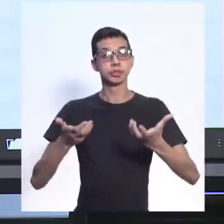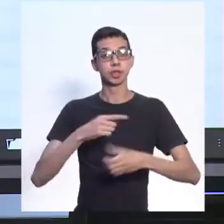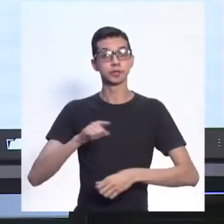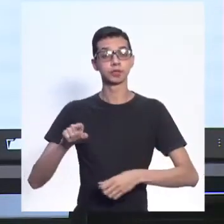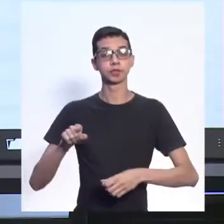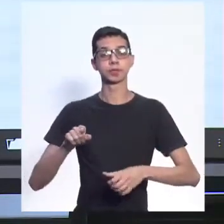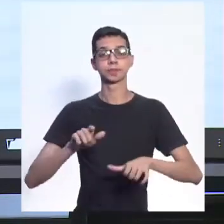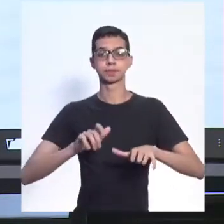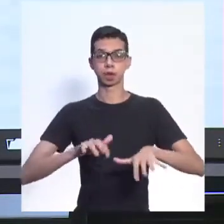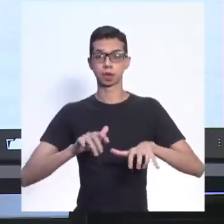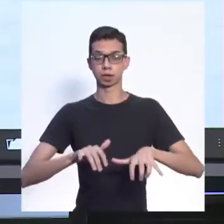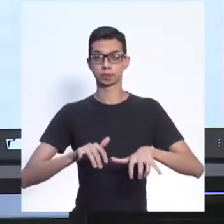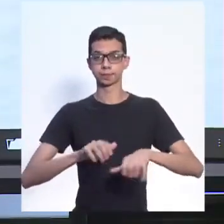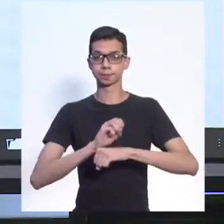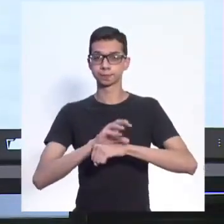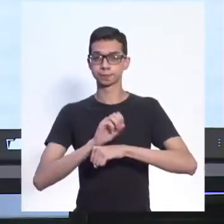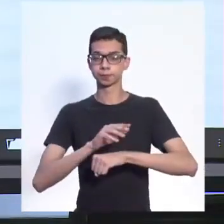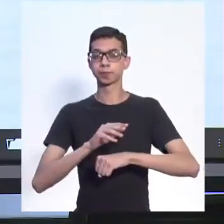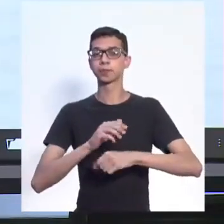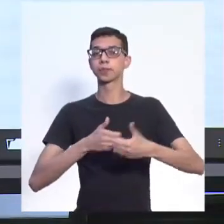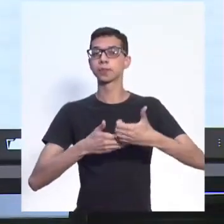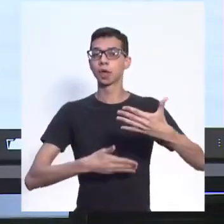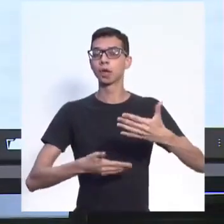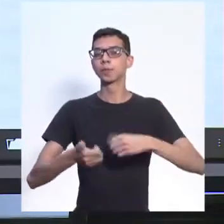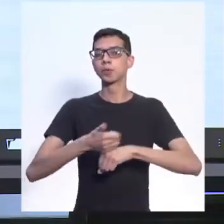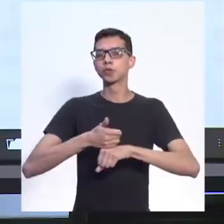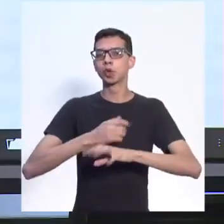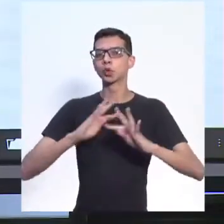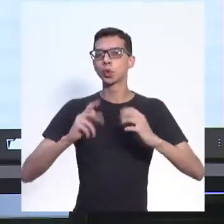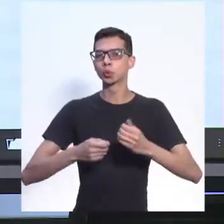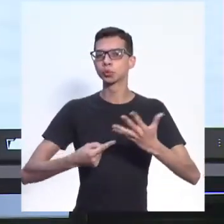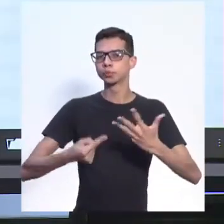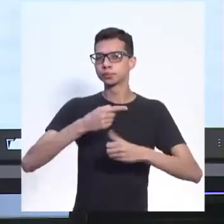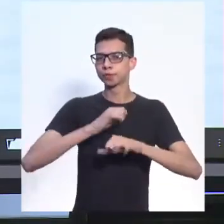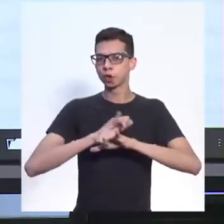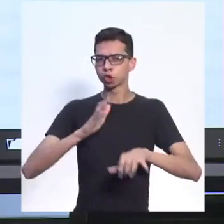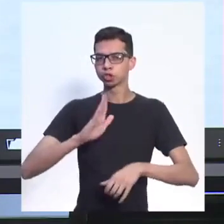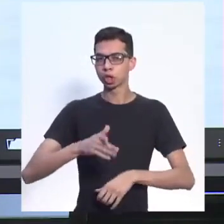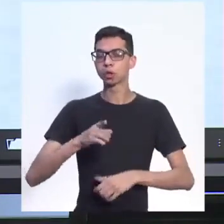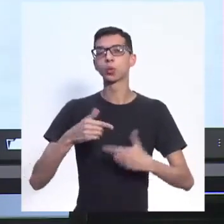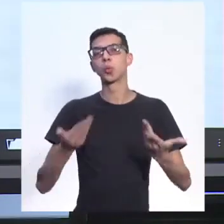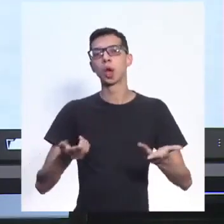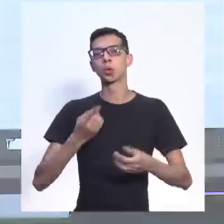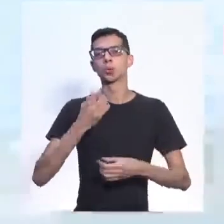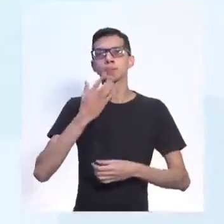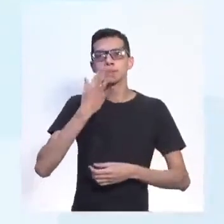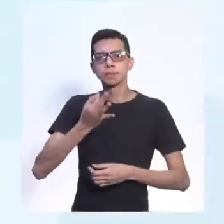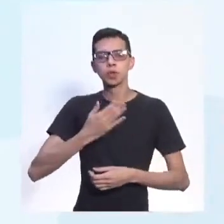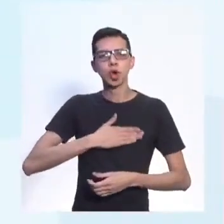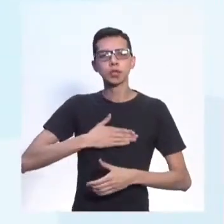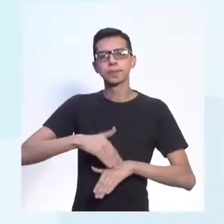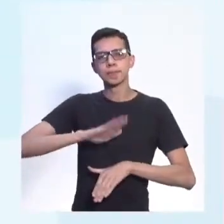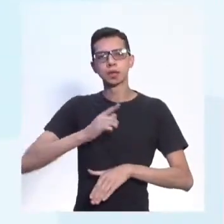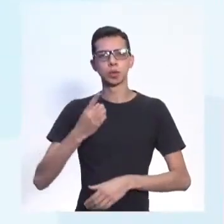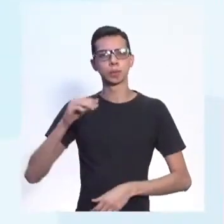dessas profissões todas que a gente falou, qual é que chamou mais a sua atenção? Escrevam para a gente em 1 minuto, a gente volta já.